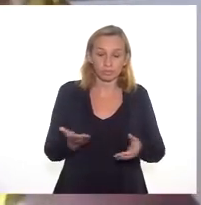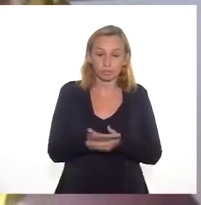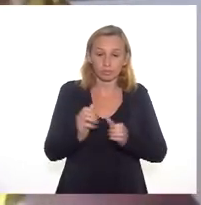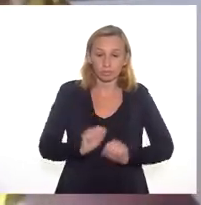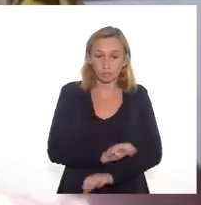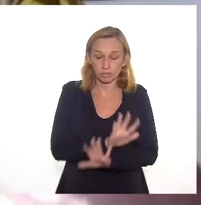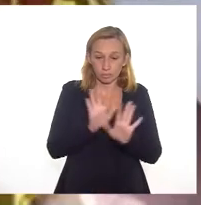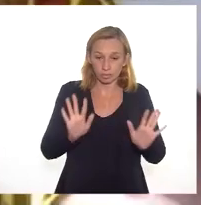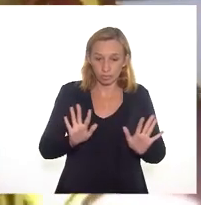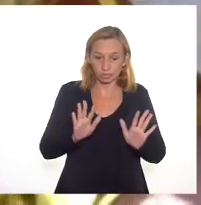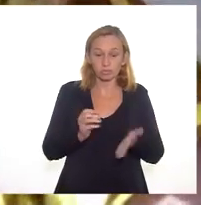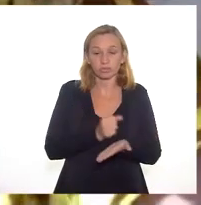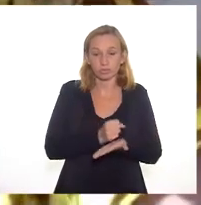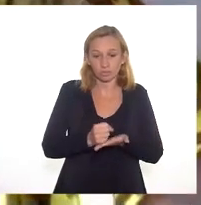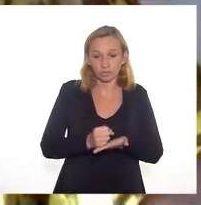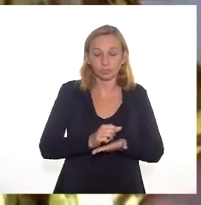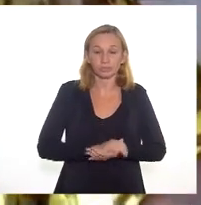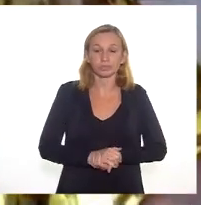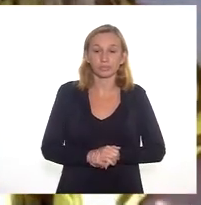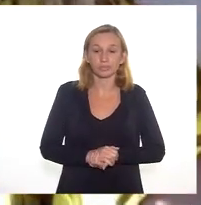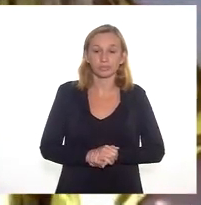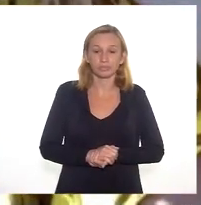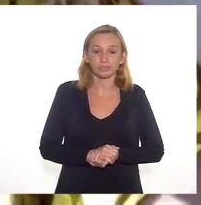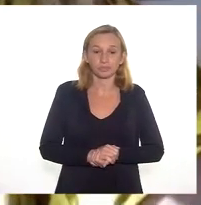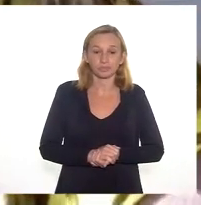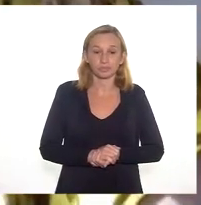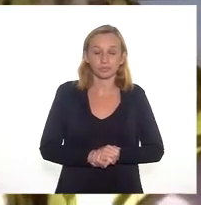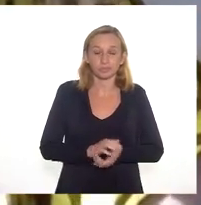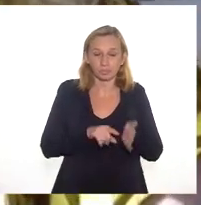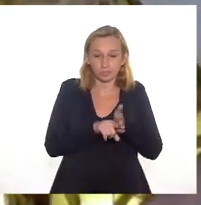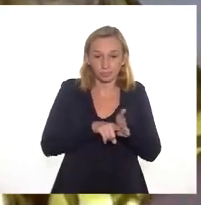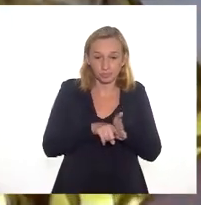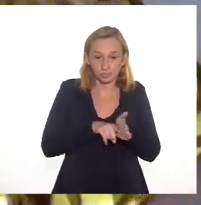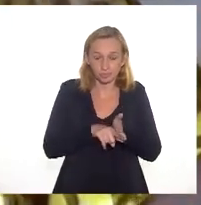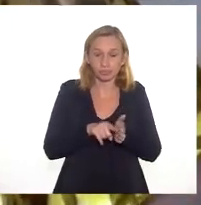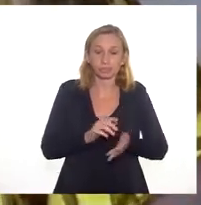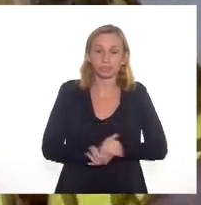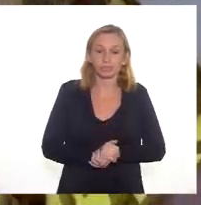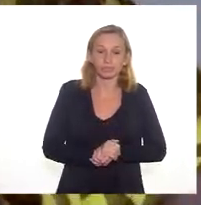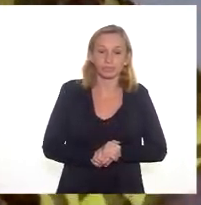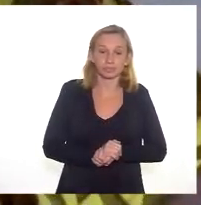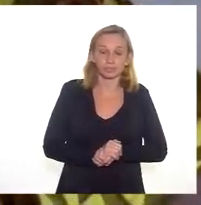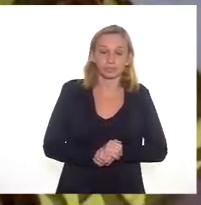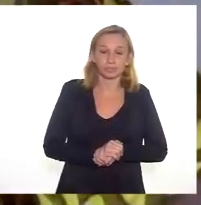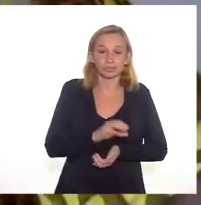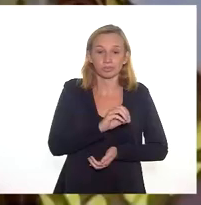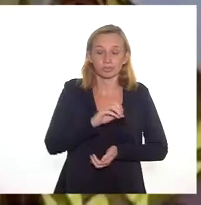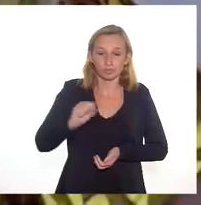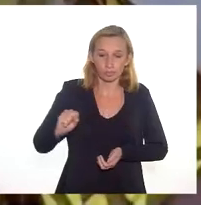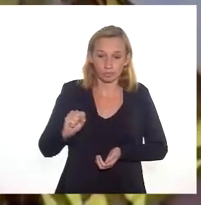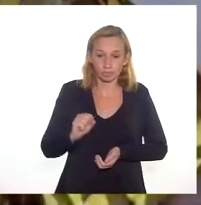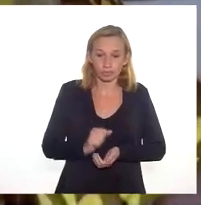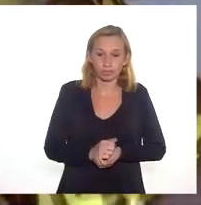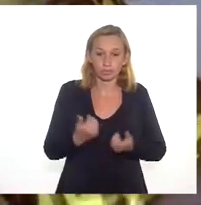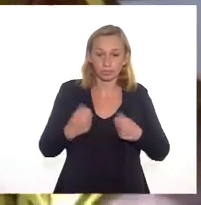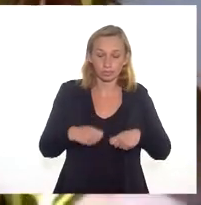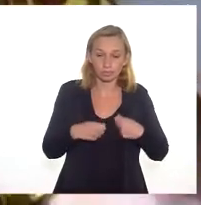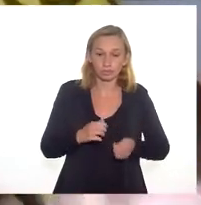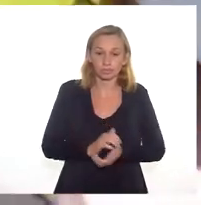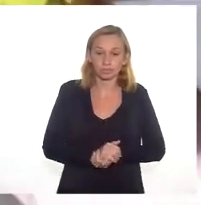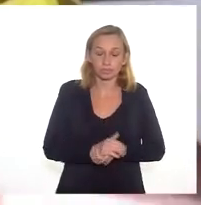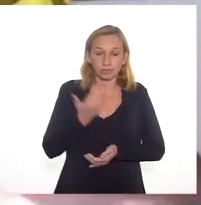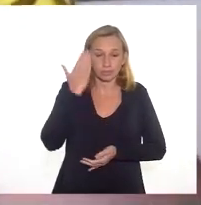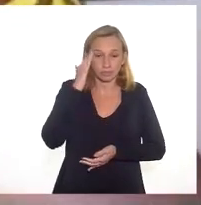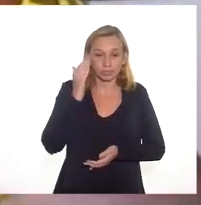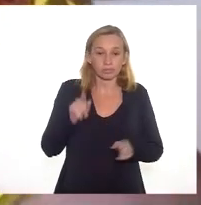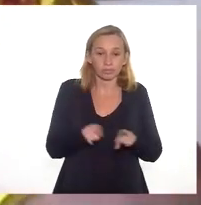transparência das contratações e fiscalizações das OSs. É preciso